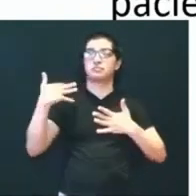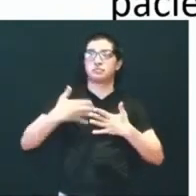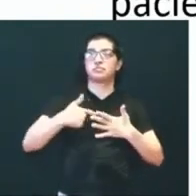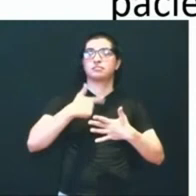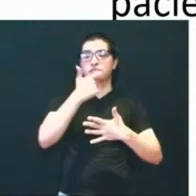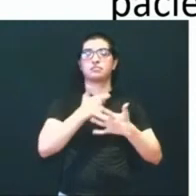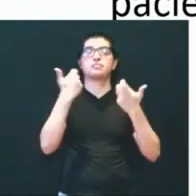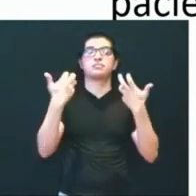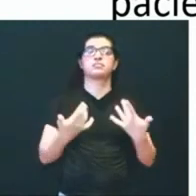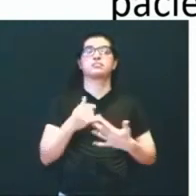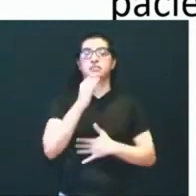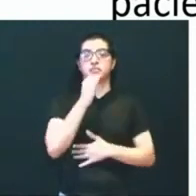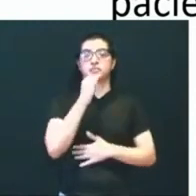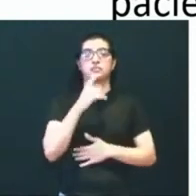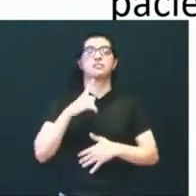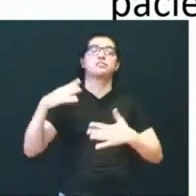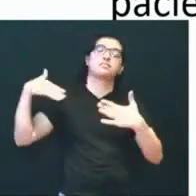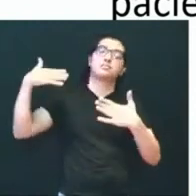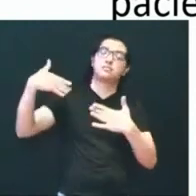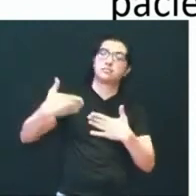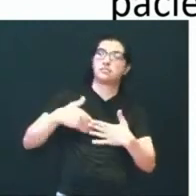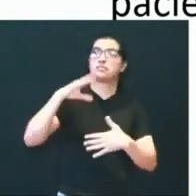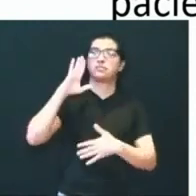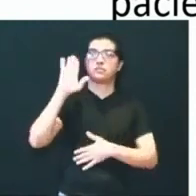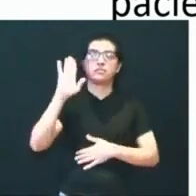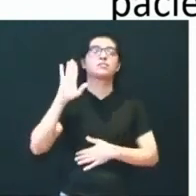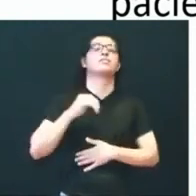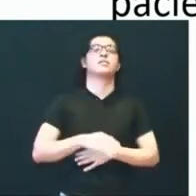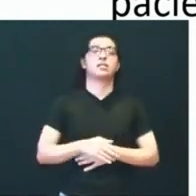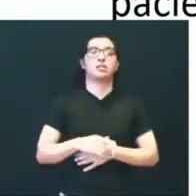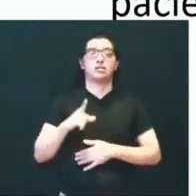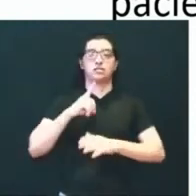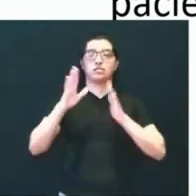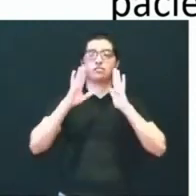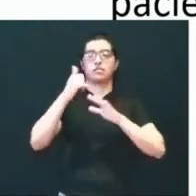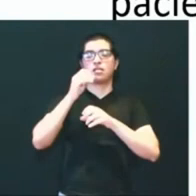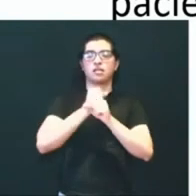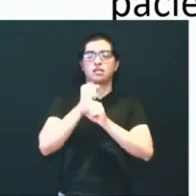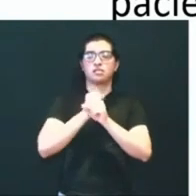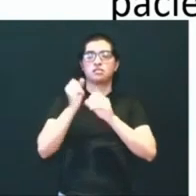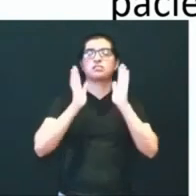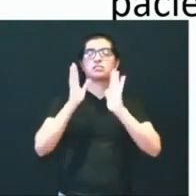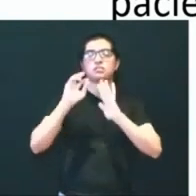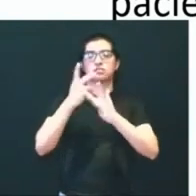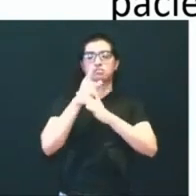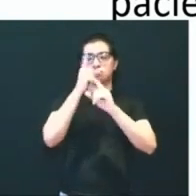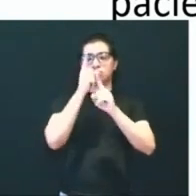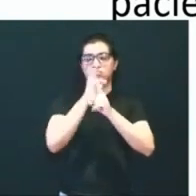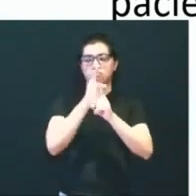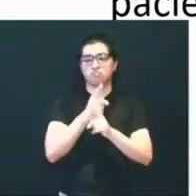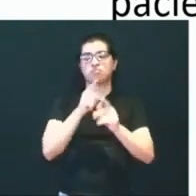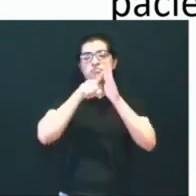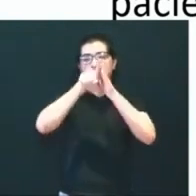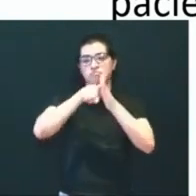para vocês que nas últimas décadas, especificamente nessa última década, esses últimos 10 anos, o diagnóstico e o tratamento